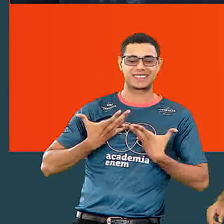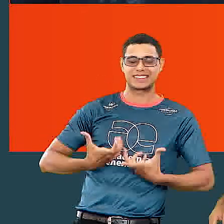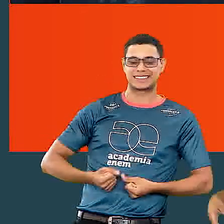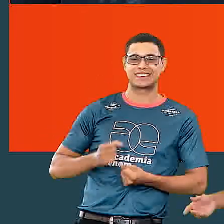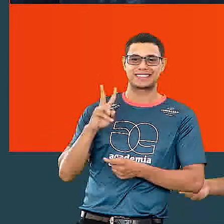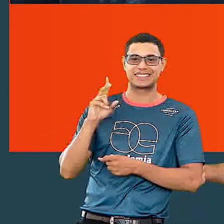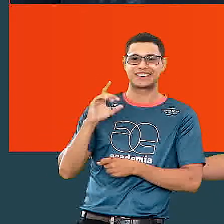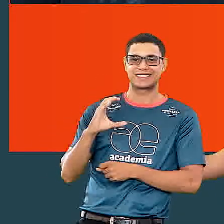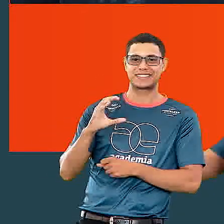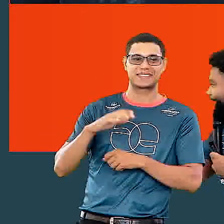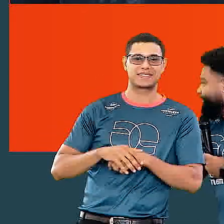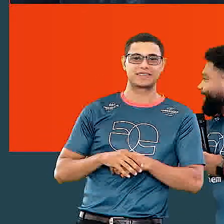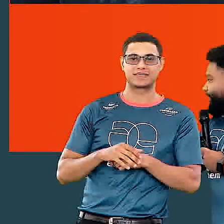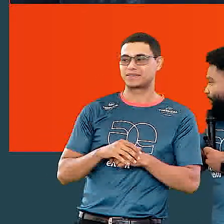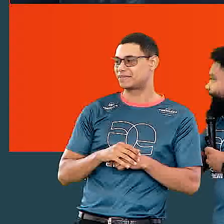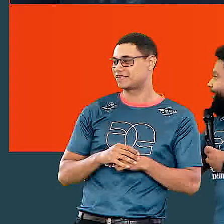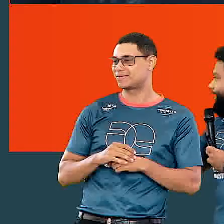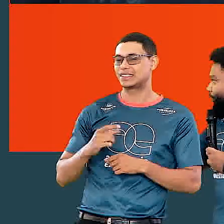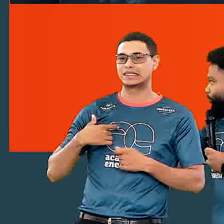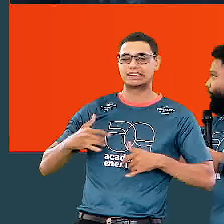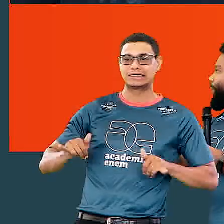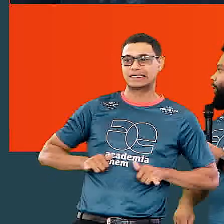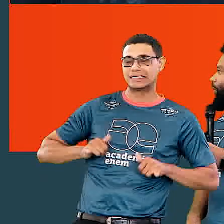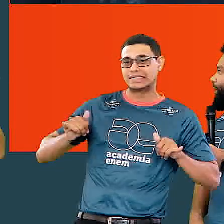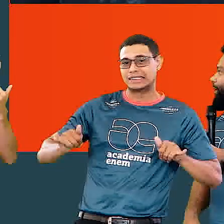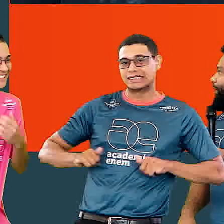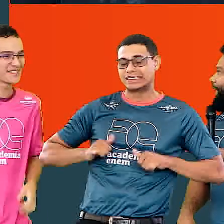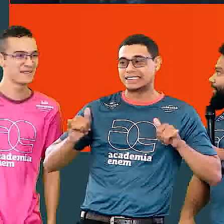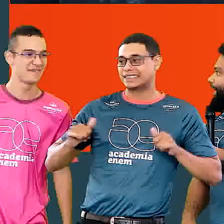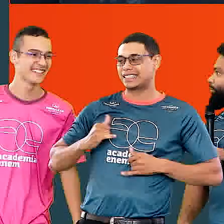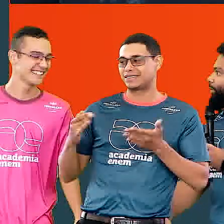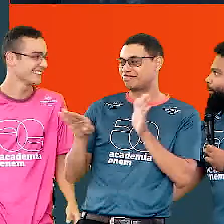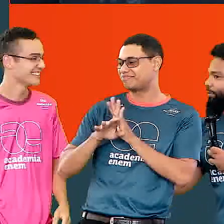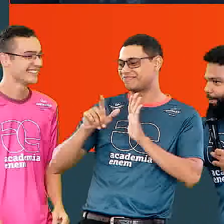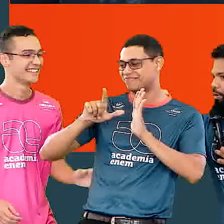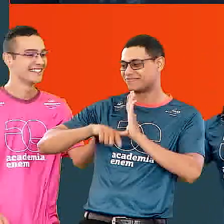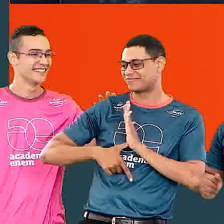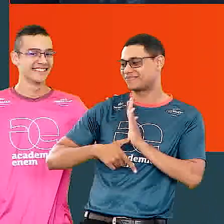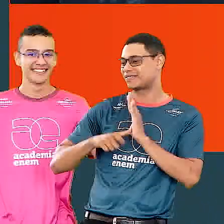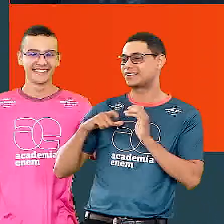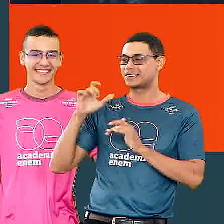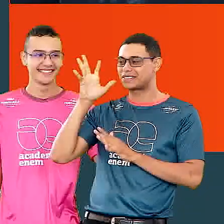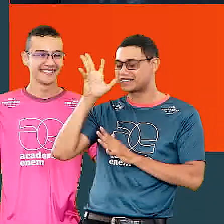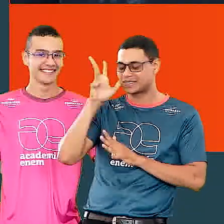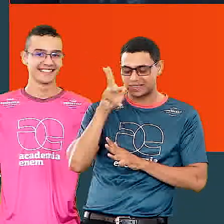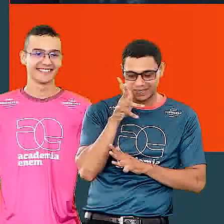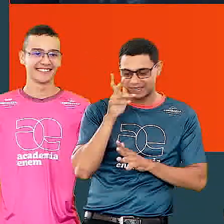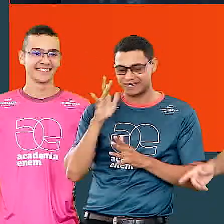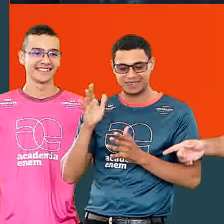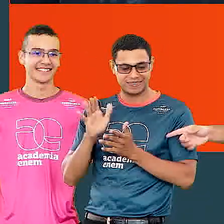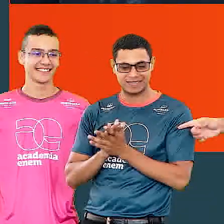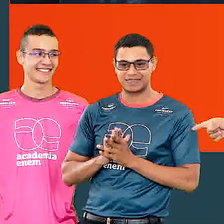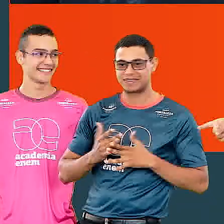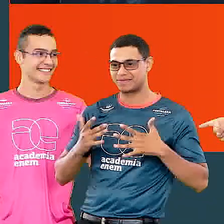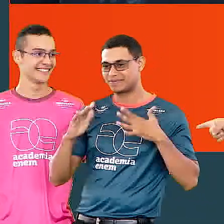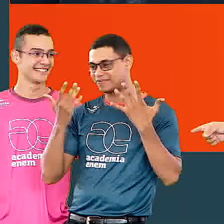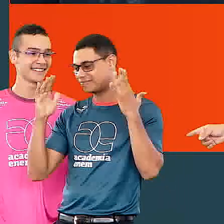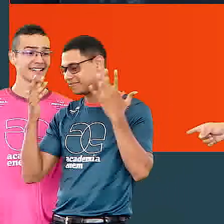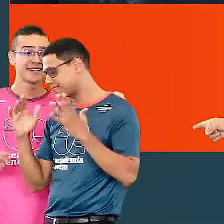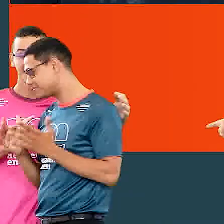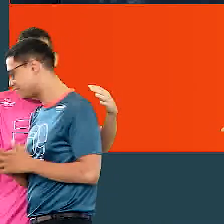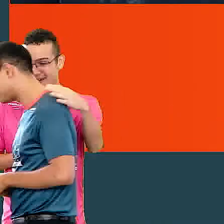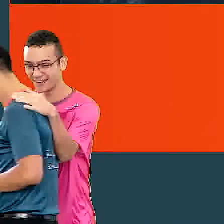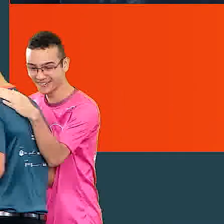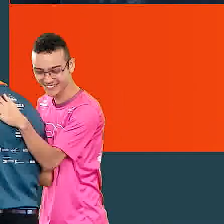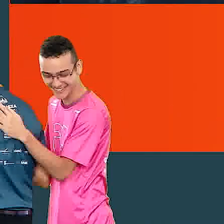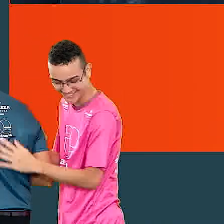agora. Ei, ele estava sofrendo aqui que tu chegou agora, tá certo? Dê moral aqui pro nosso garoto. Aplausos pro meu rapaz aqui, por